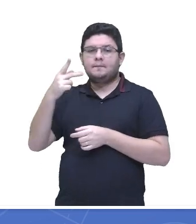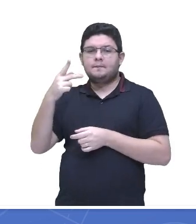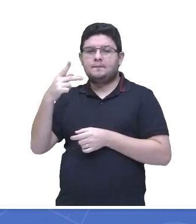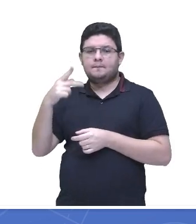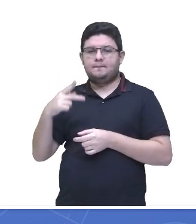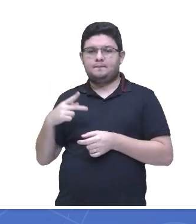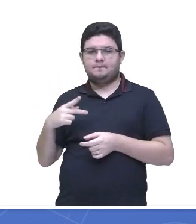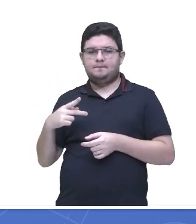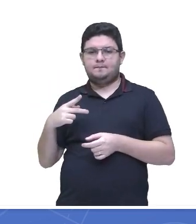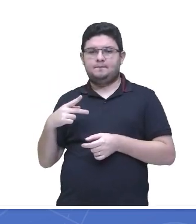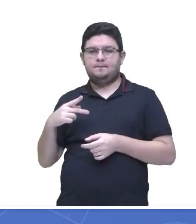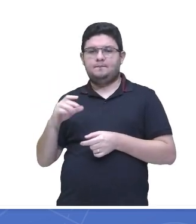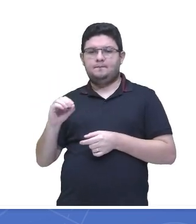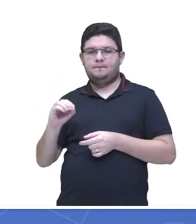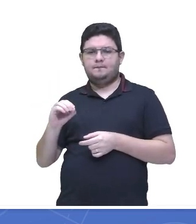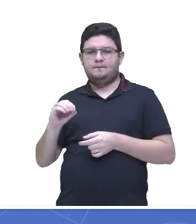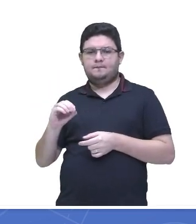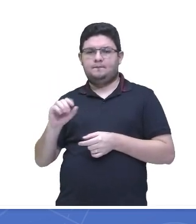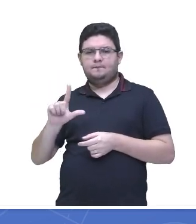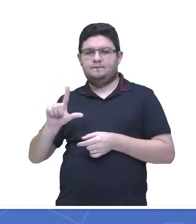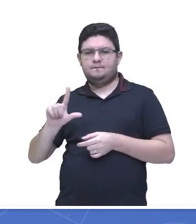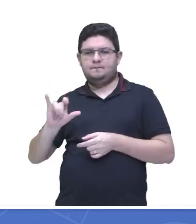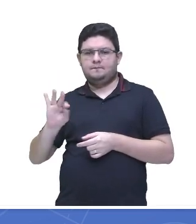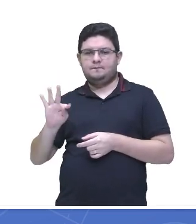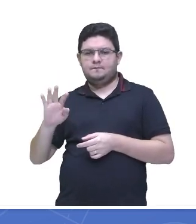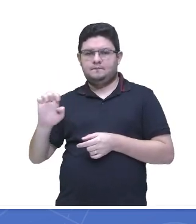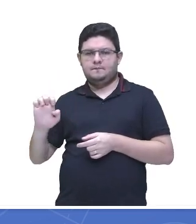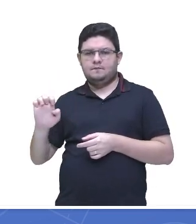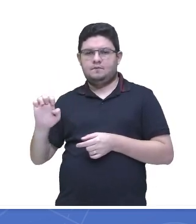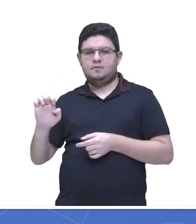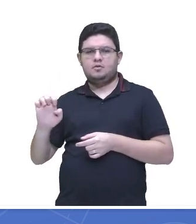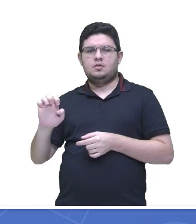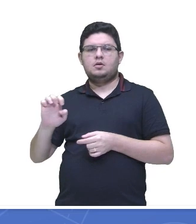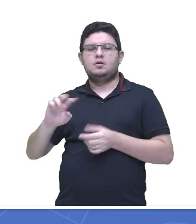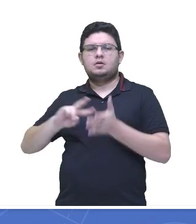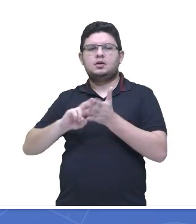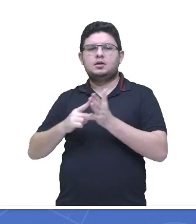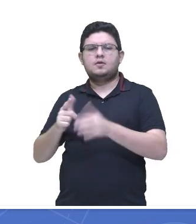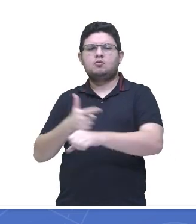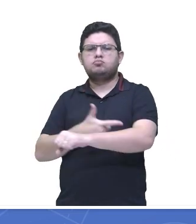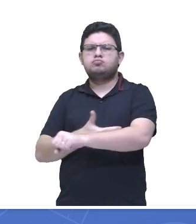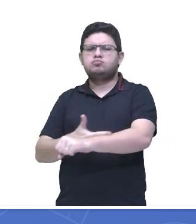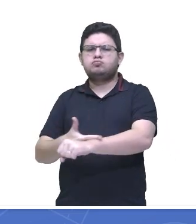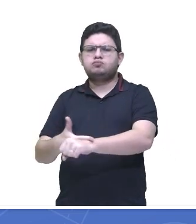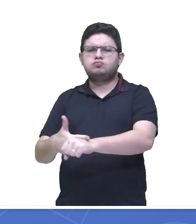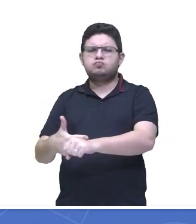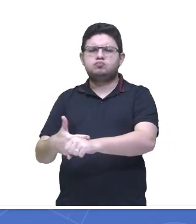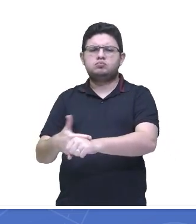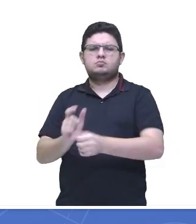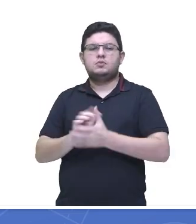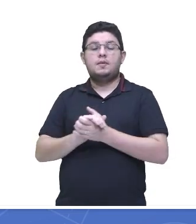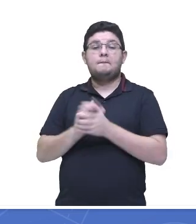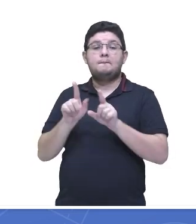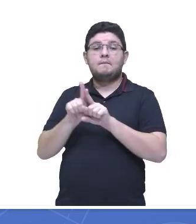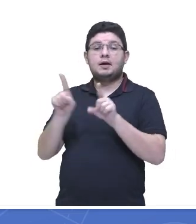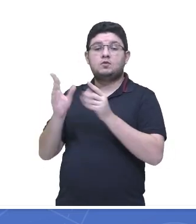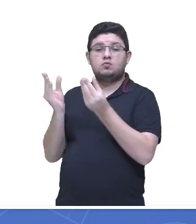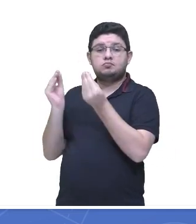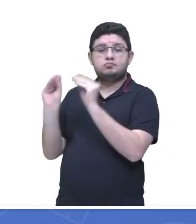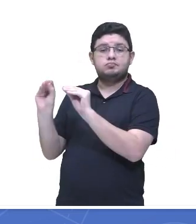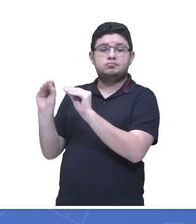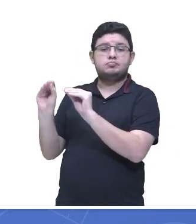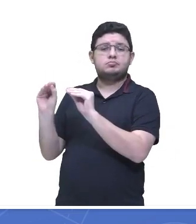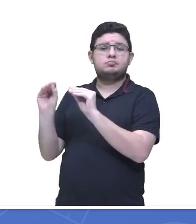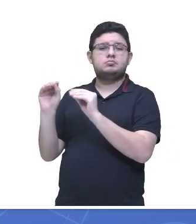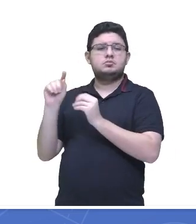um prefixo. Polite, educado, mas eu vou acrescentar um prefixo daqui. Vamos ver